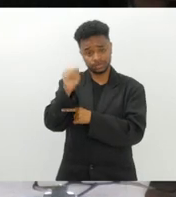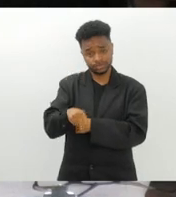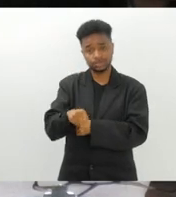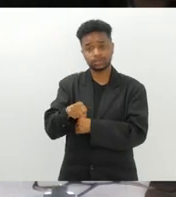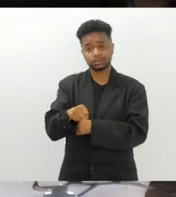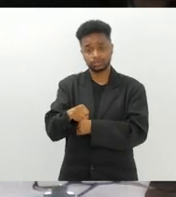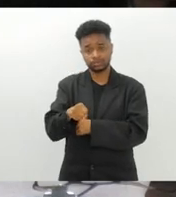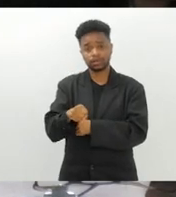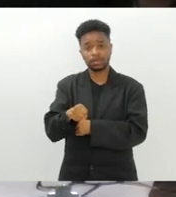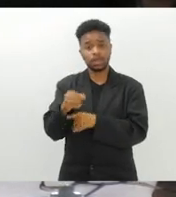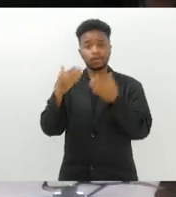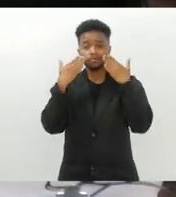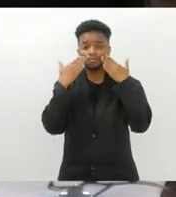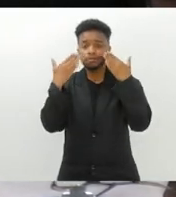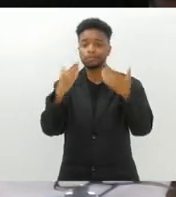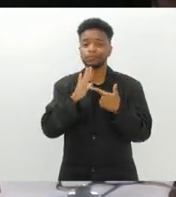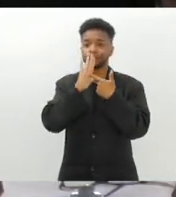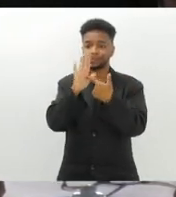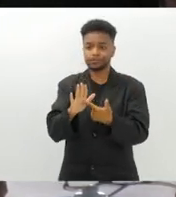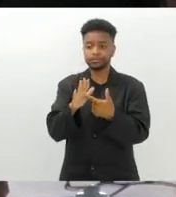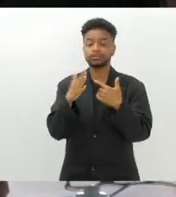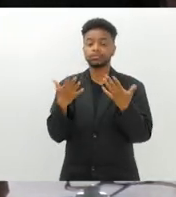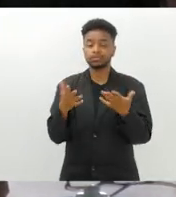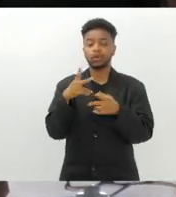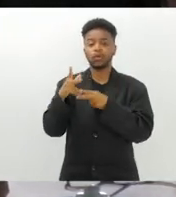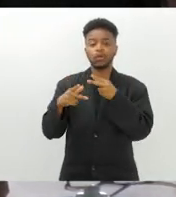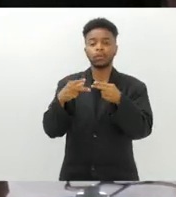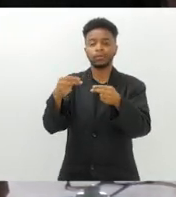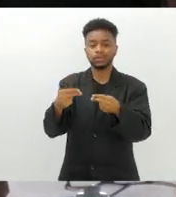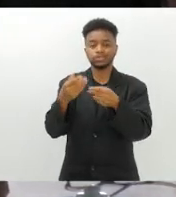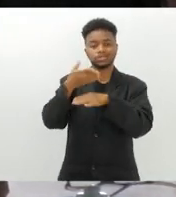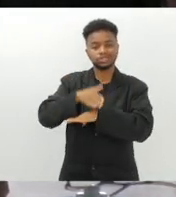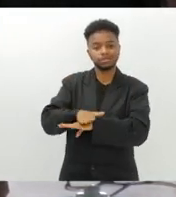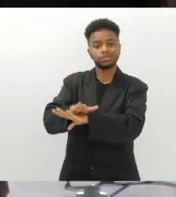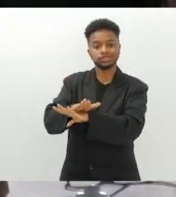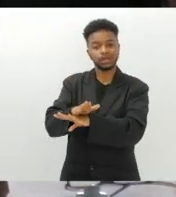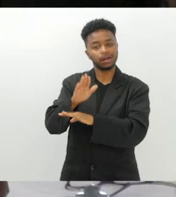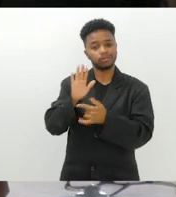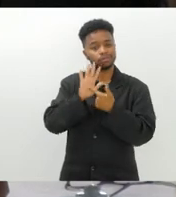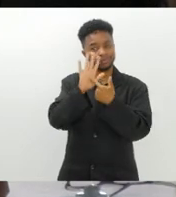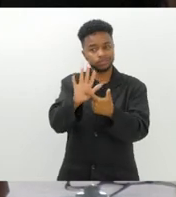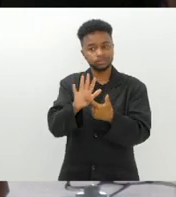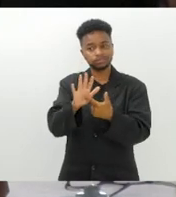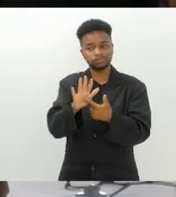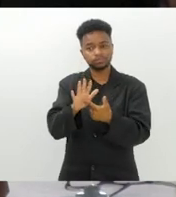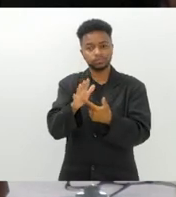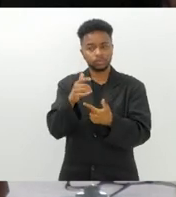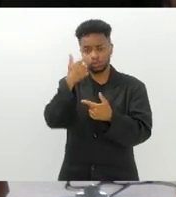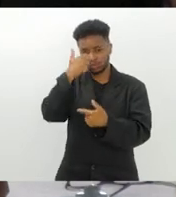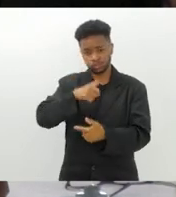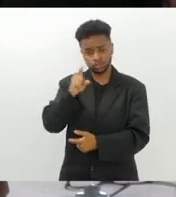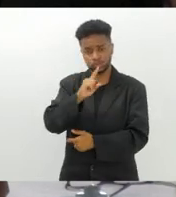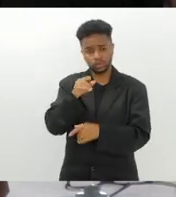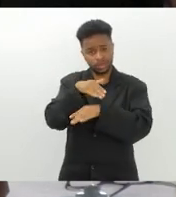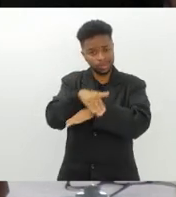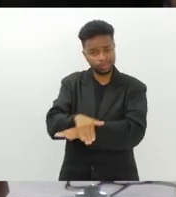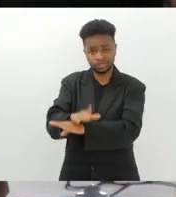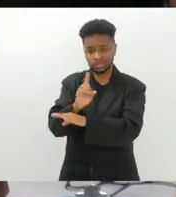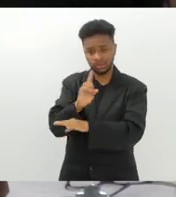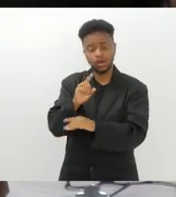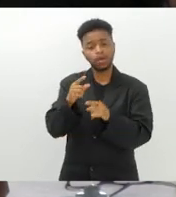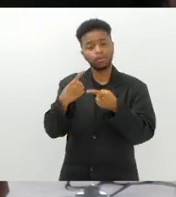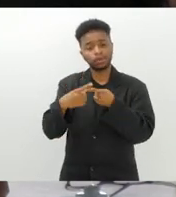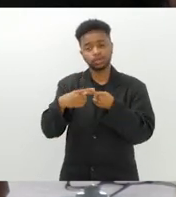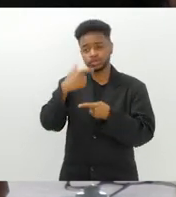ser cartão postal. E os presentes de Iemanjá são os nossos cartões postais. Não porque eu seja de Iemanjá, não porque eu seja presidente